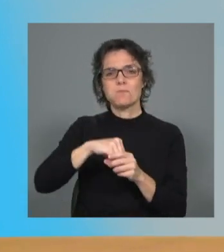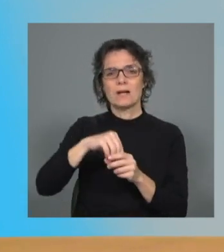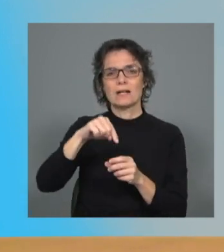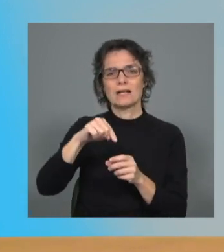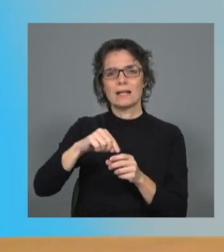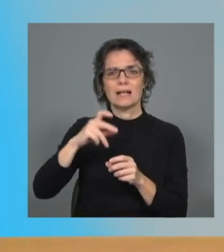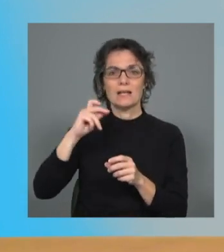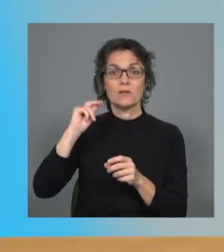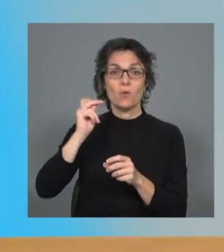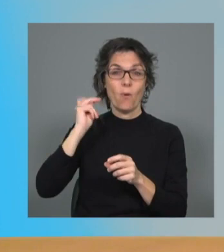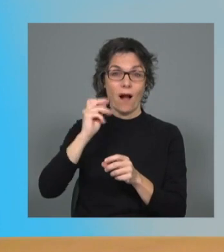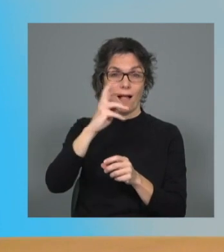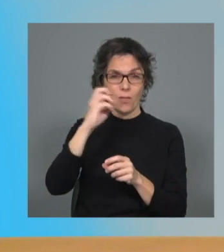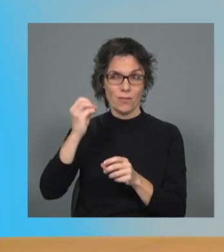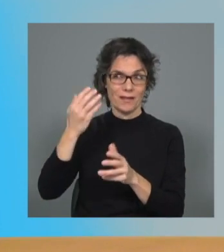30 anos passados,